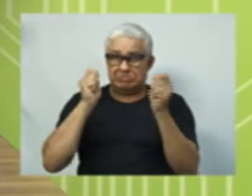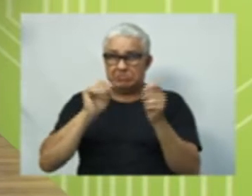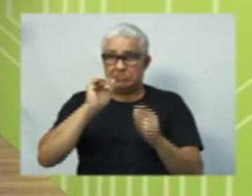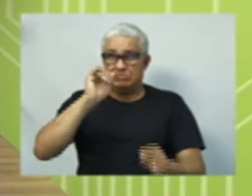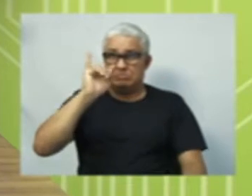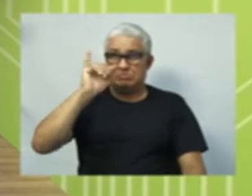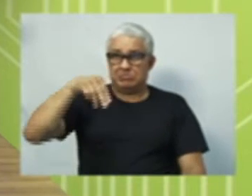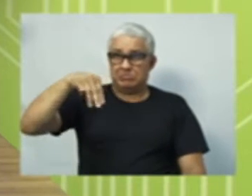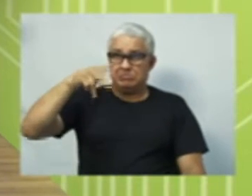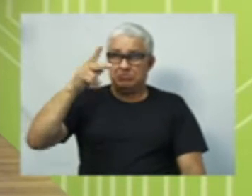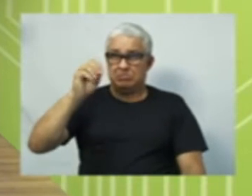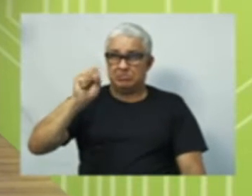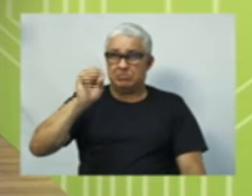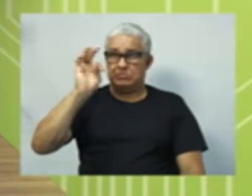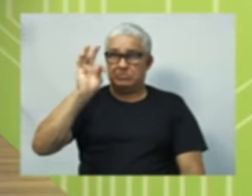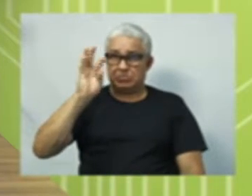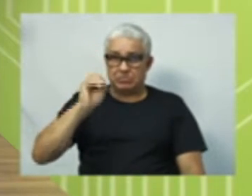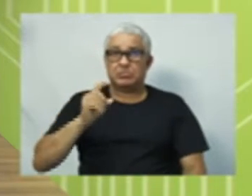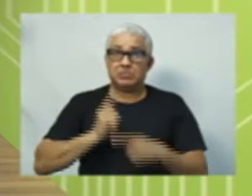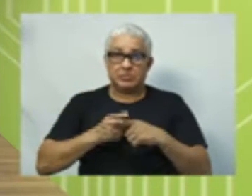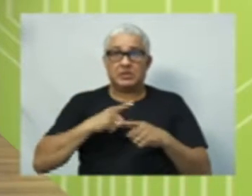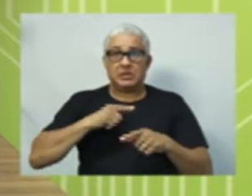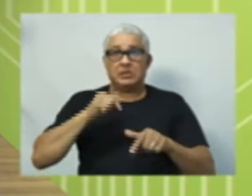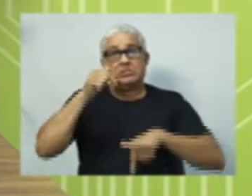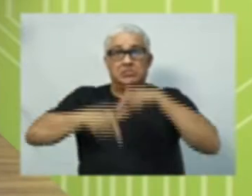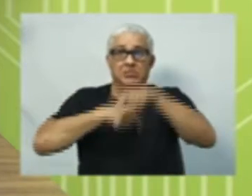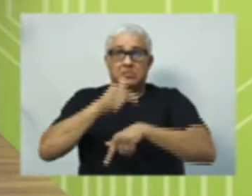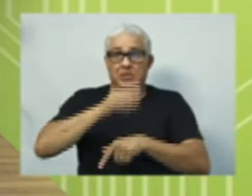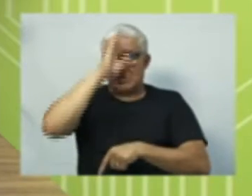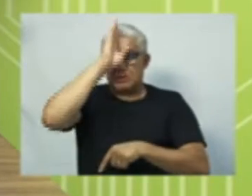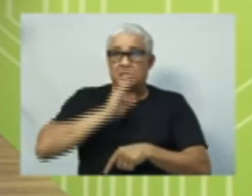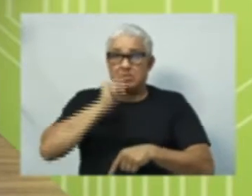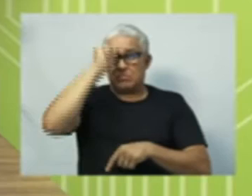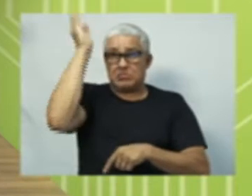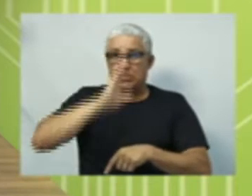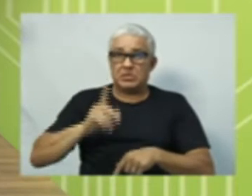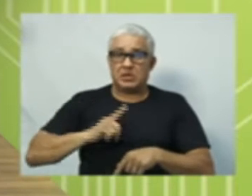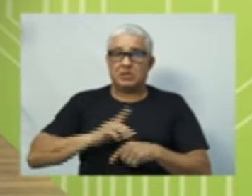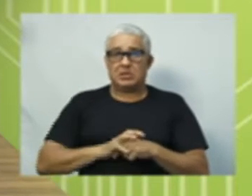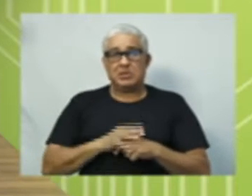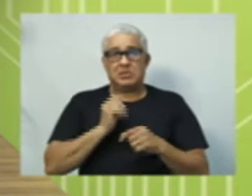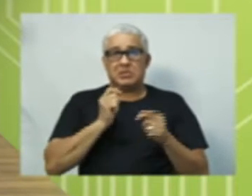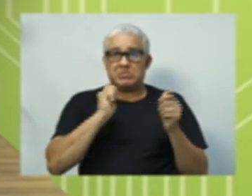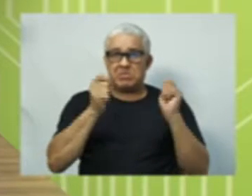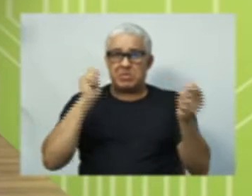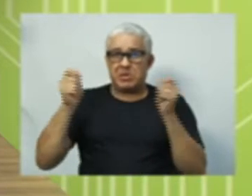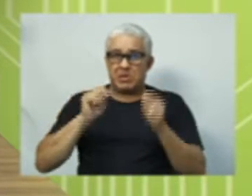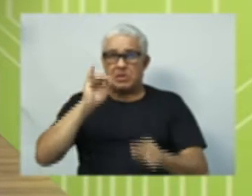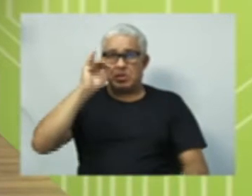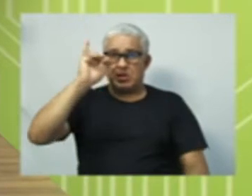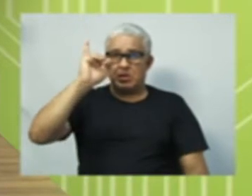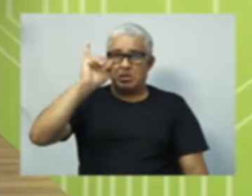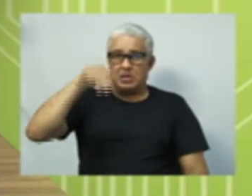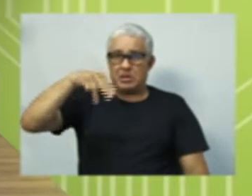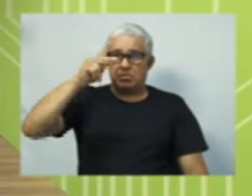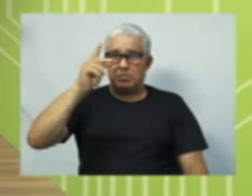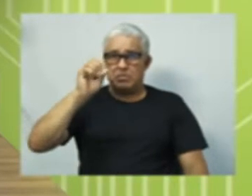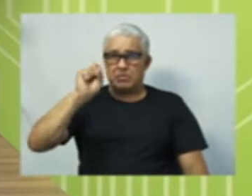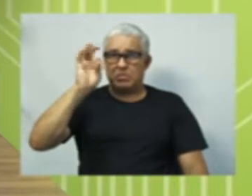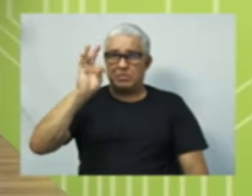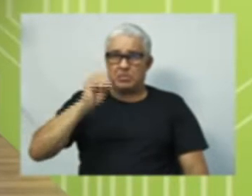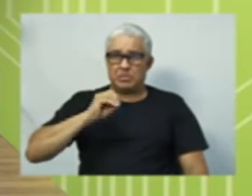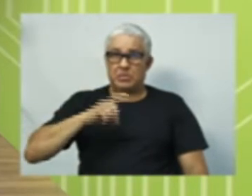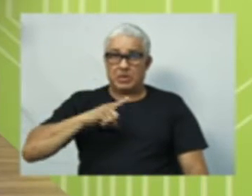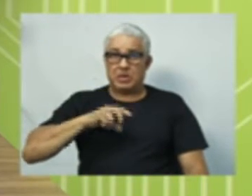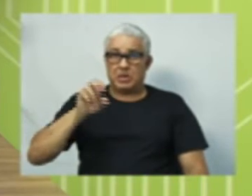temos muitos serviços gratuitos no Brasil, né? Então, quando você pensa, estou pagando muito imposto, lembra, olha, nós temos um plano, um SUS